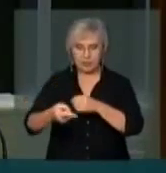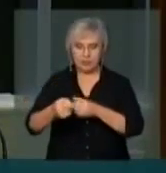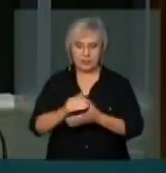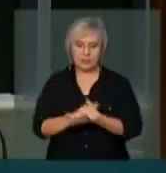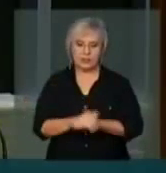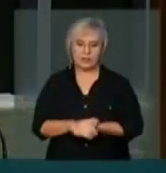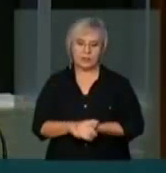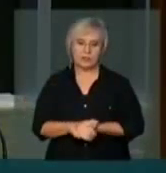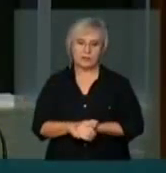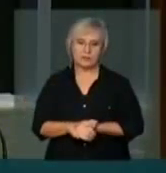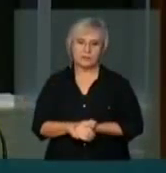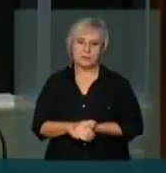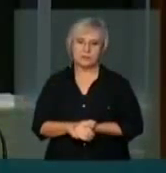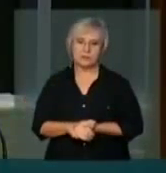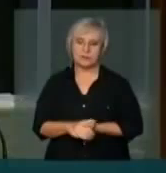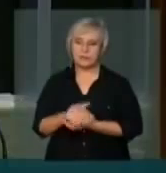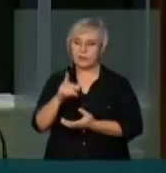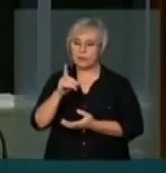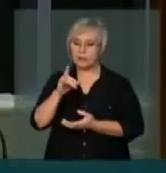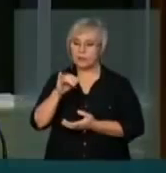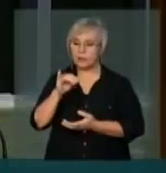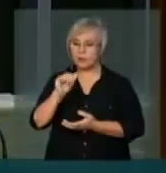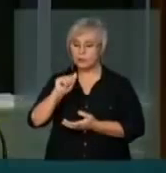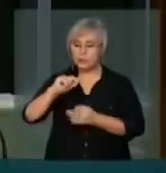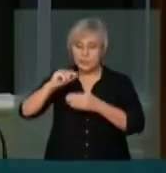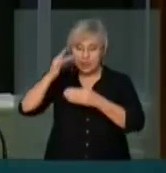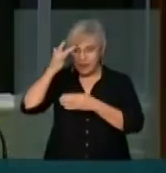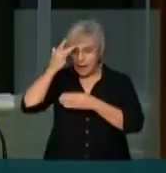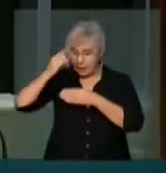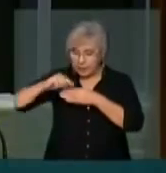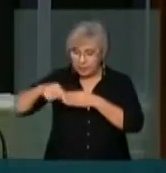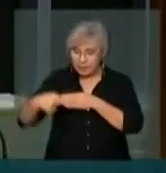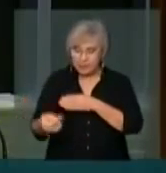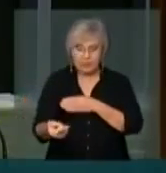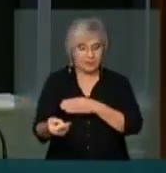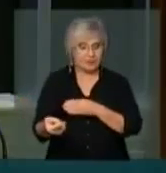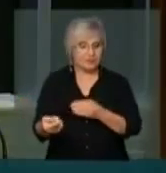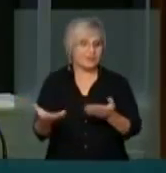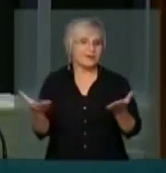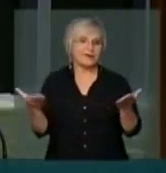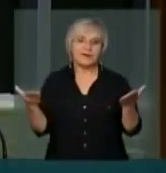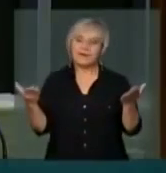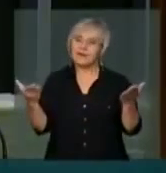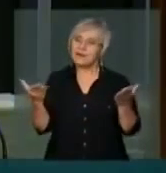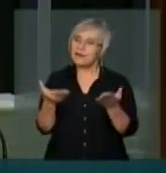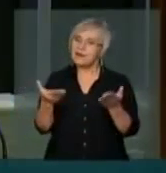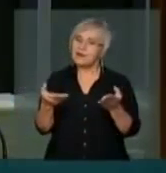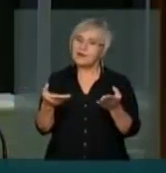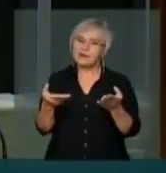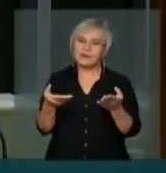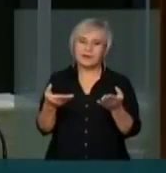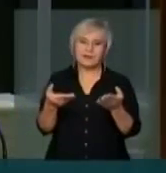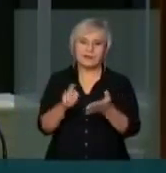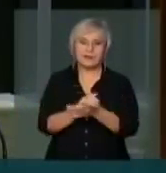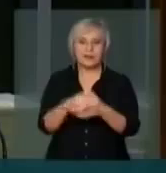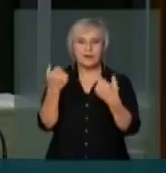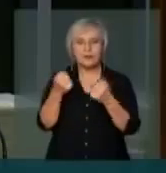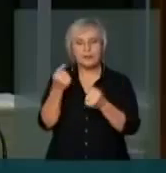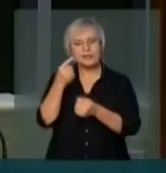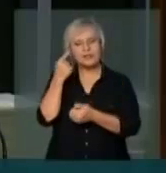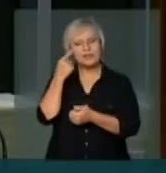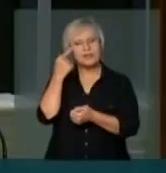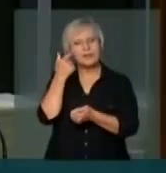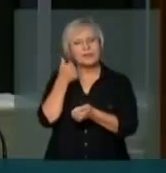after. O dia seguinte, e me dirijo neste momento, tem que ser